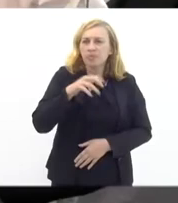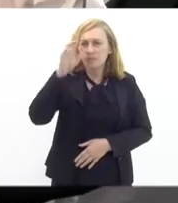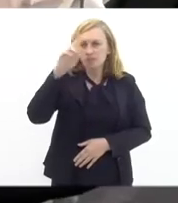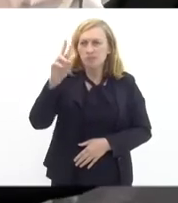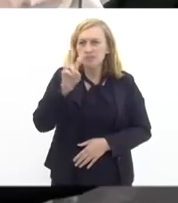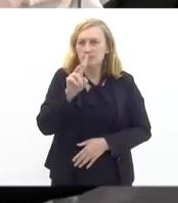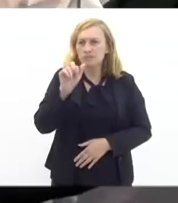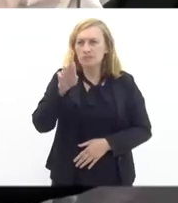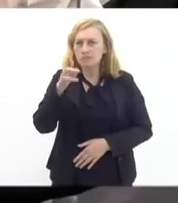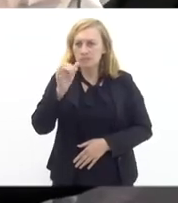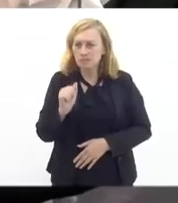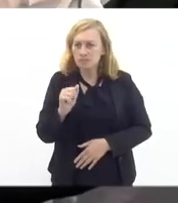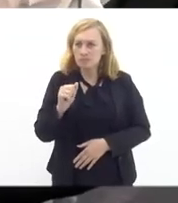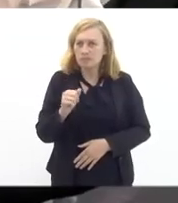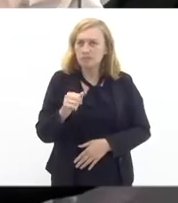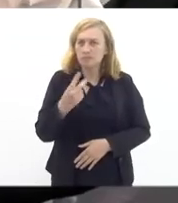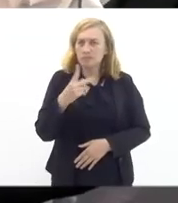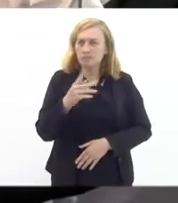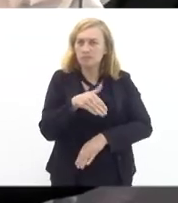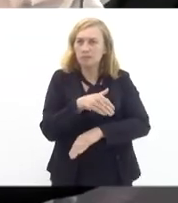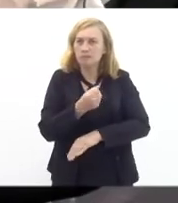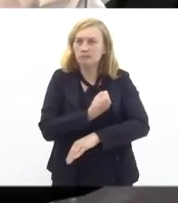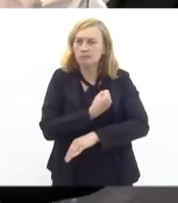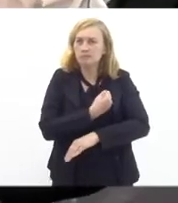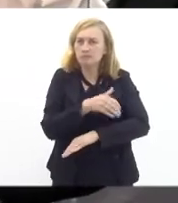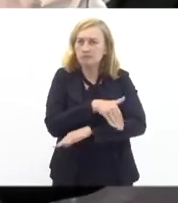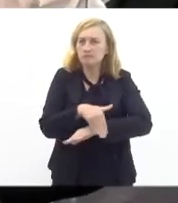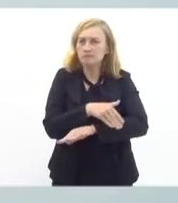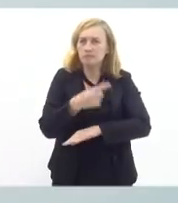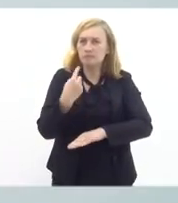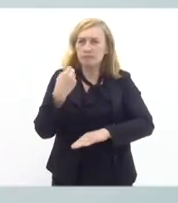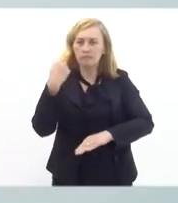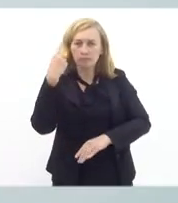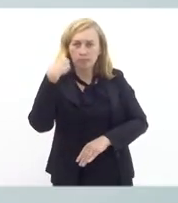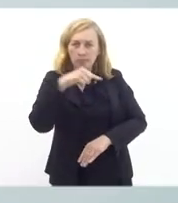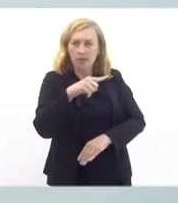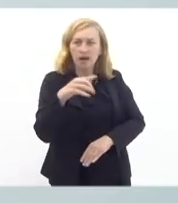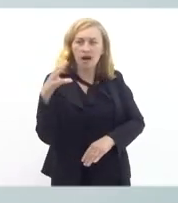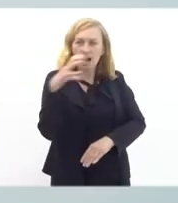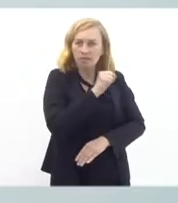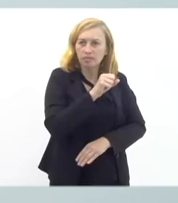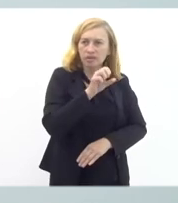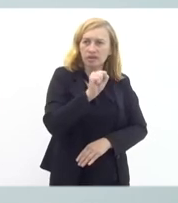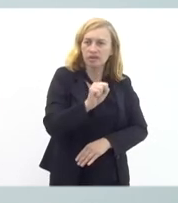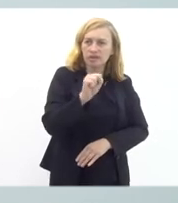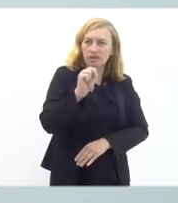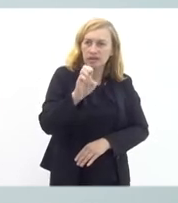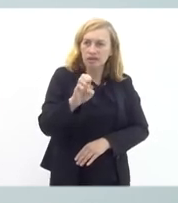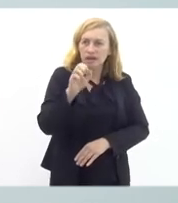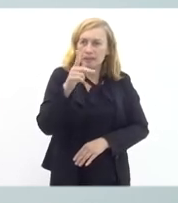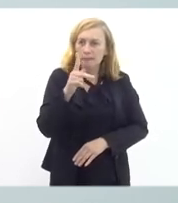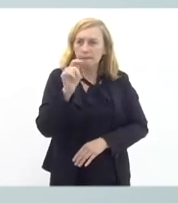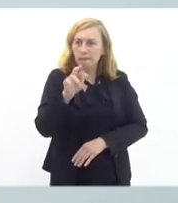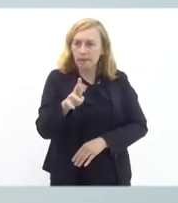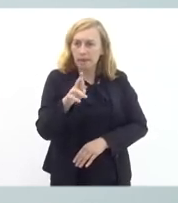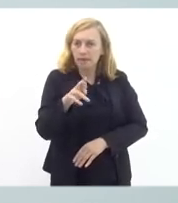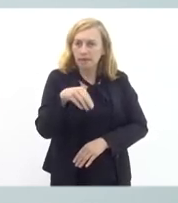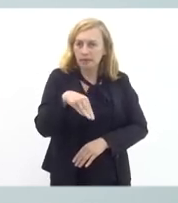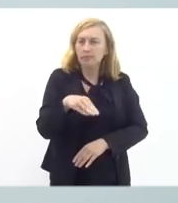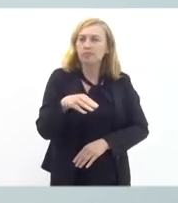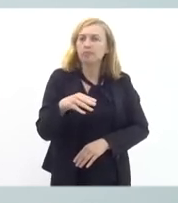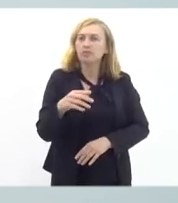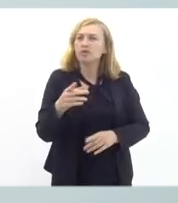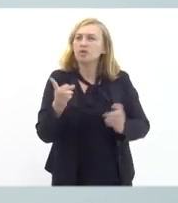que a senhora passasse, por gentileza, o endereço para eu poder mandar imediatamente o CEPAM e os horários dessas possíveis